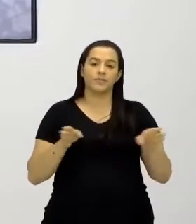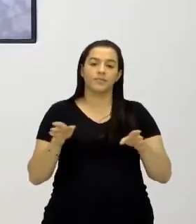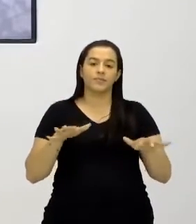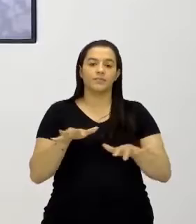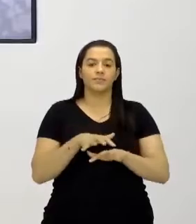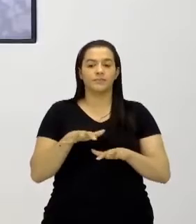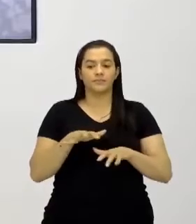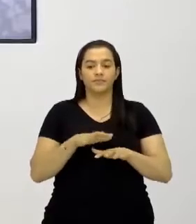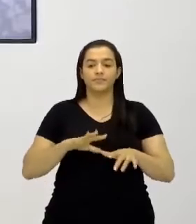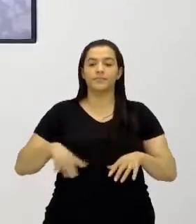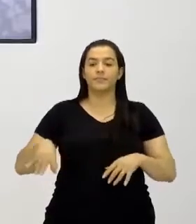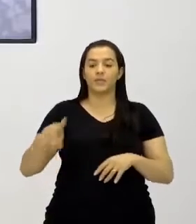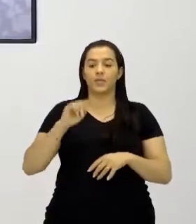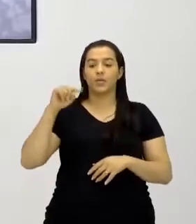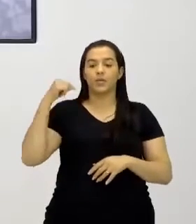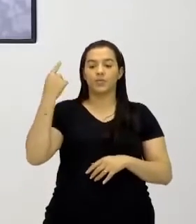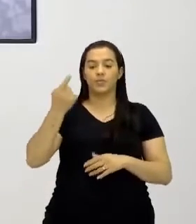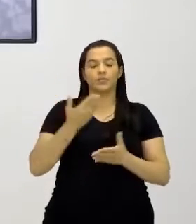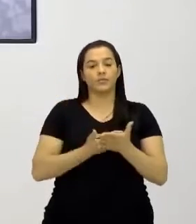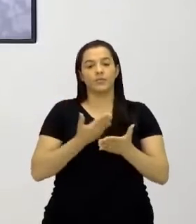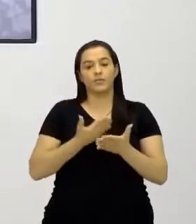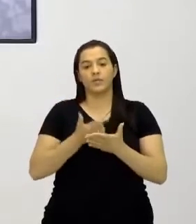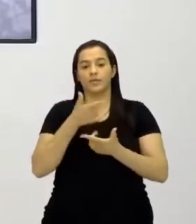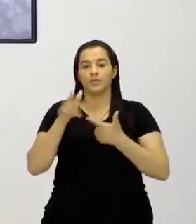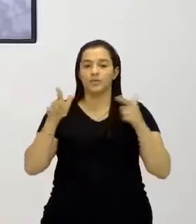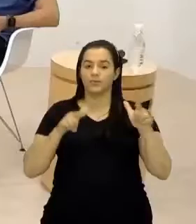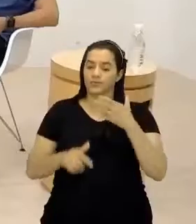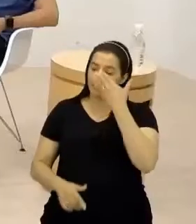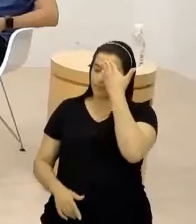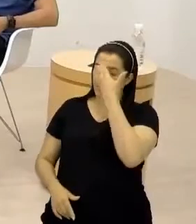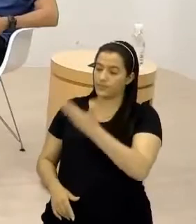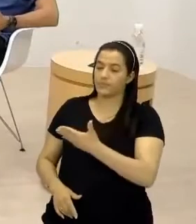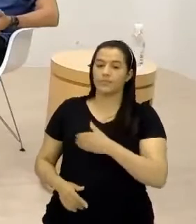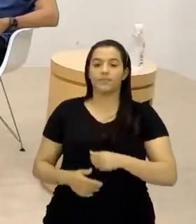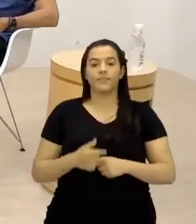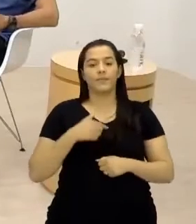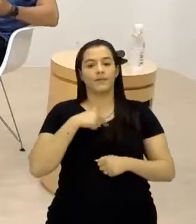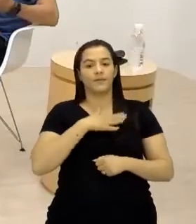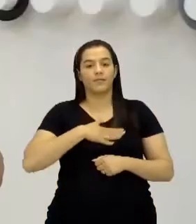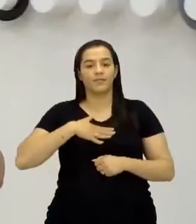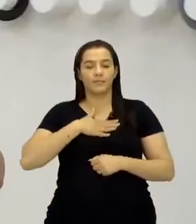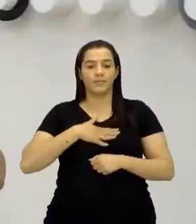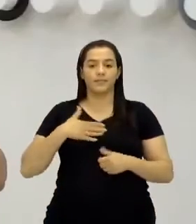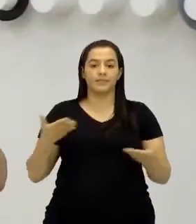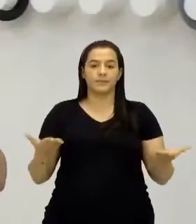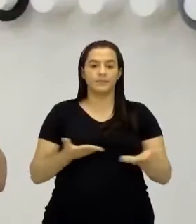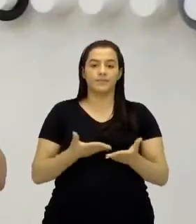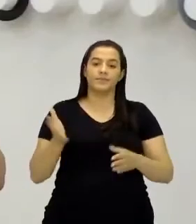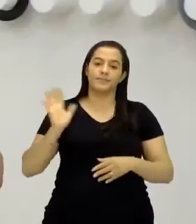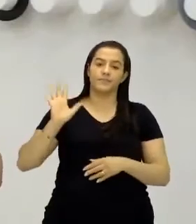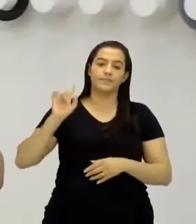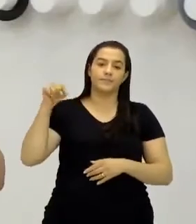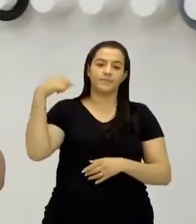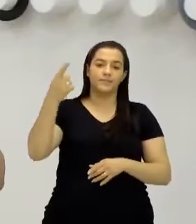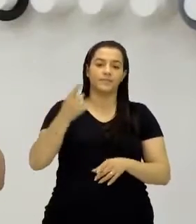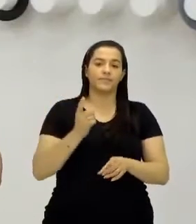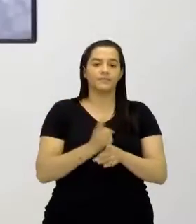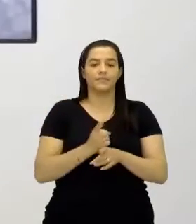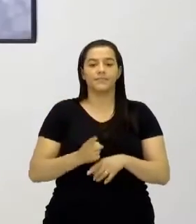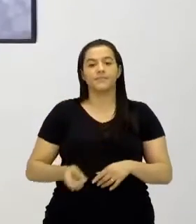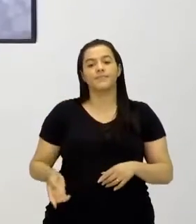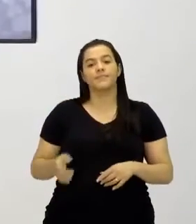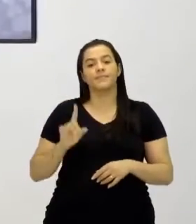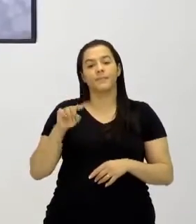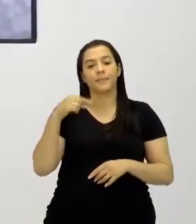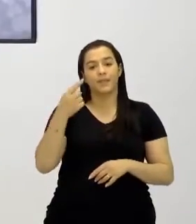movimentos, né? E na próxima aula nós teremos outros. Muito obrigada, Pro. Ô, Gena, foi um prazer, muito obrigado, valeu. Até a próxima, valeu, obrigado. Até